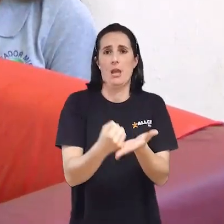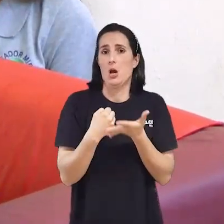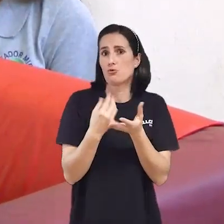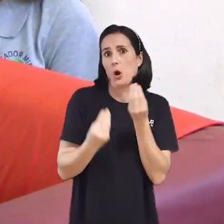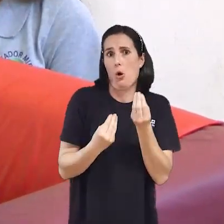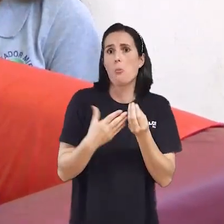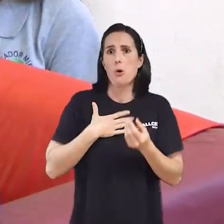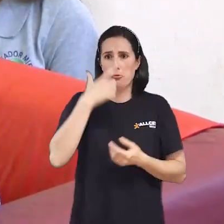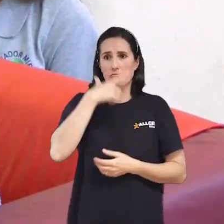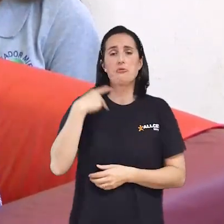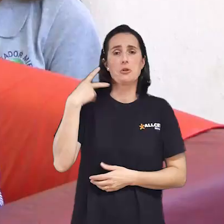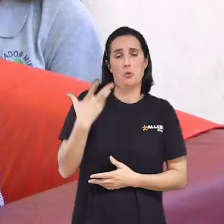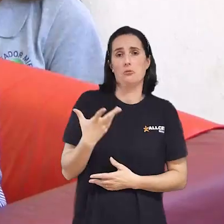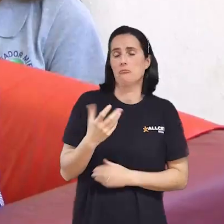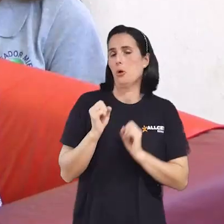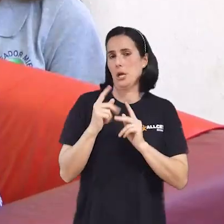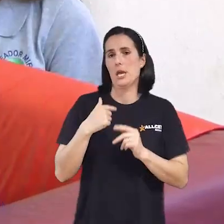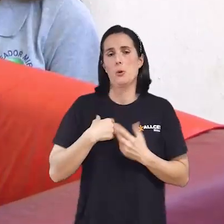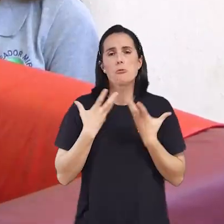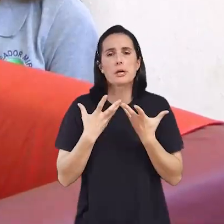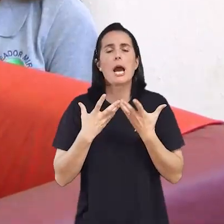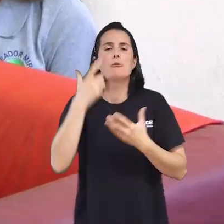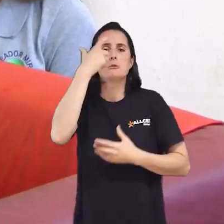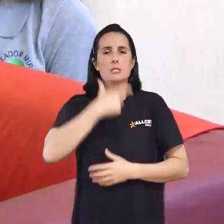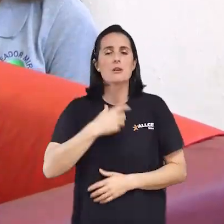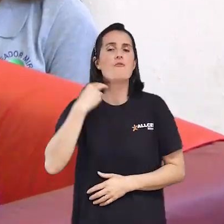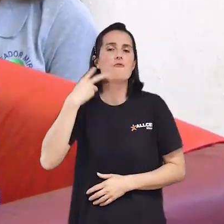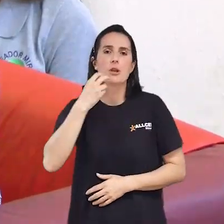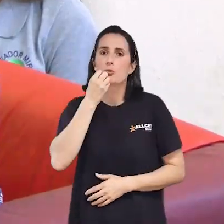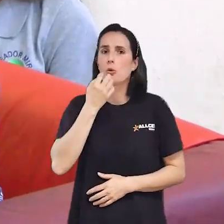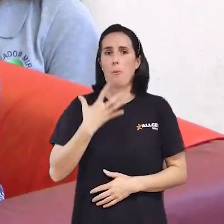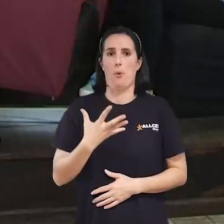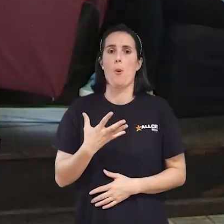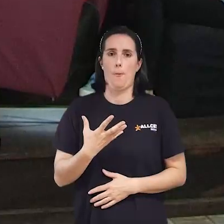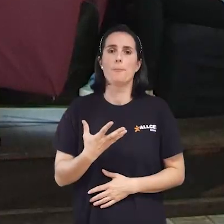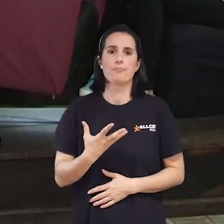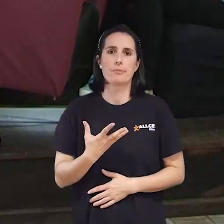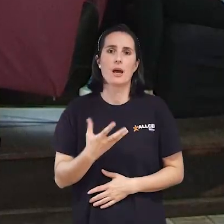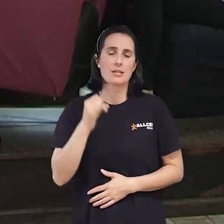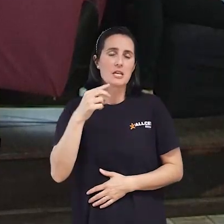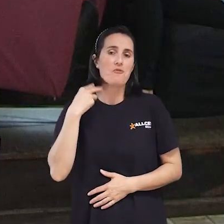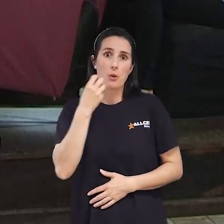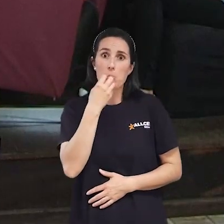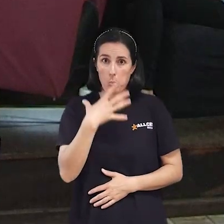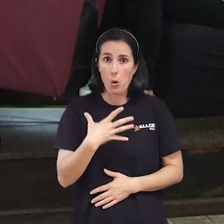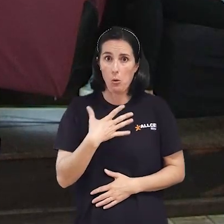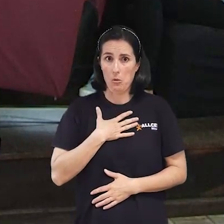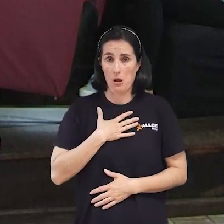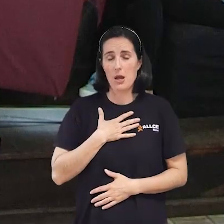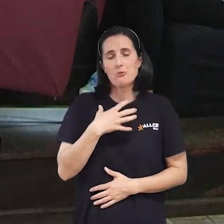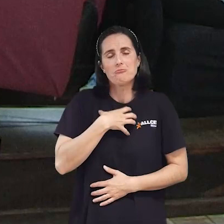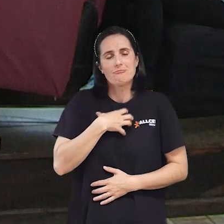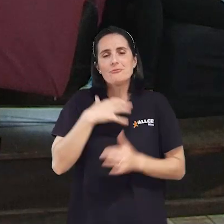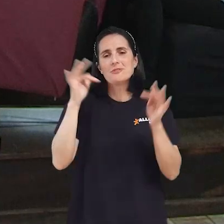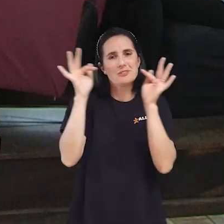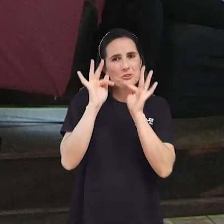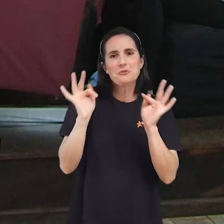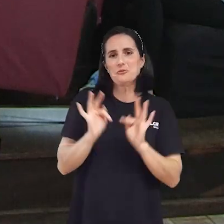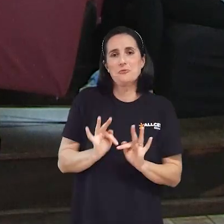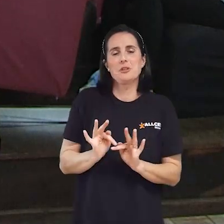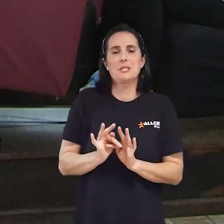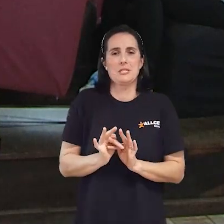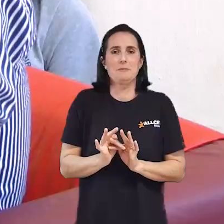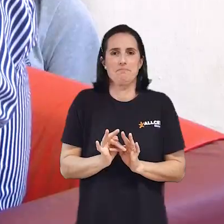tanta responsabilidade que ser um bom vereador, né, que você não envergonhe